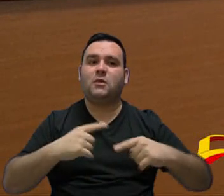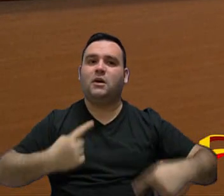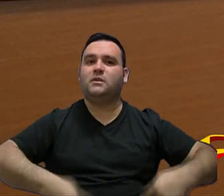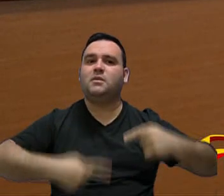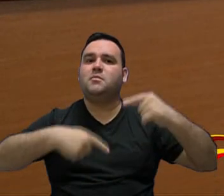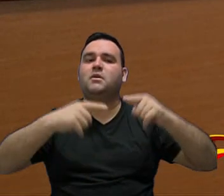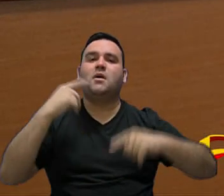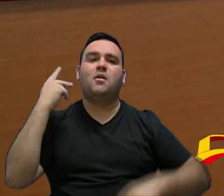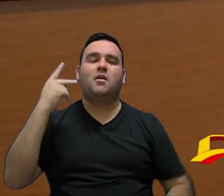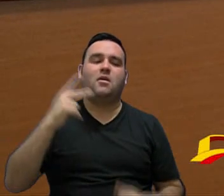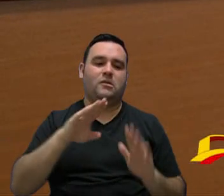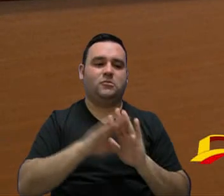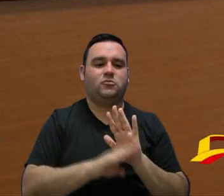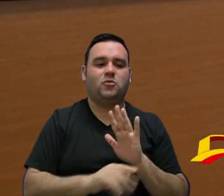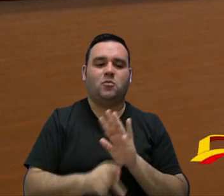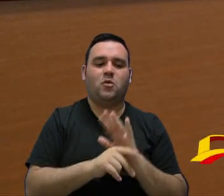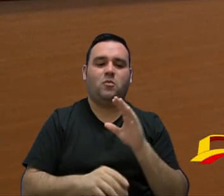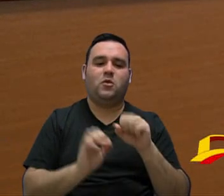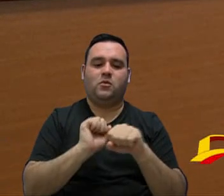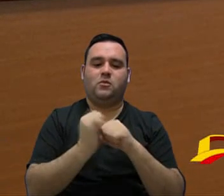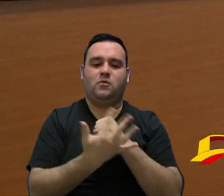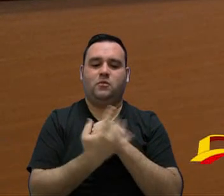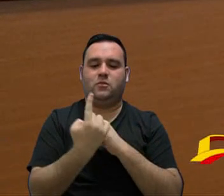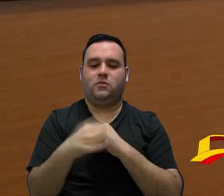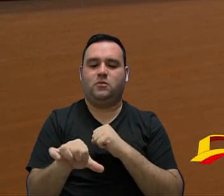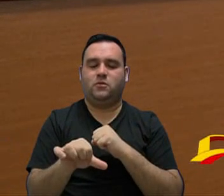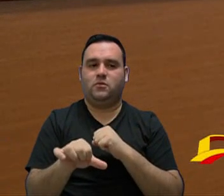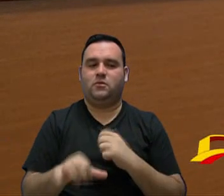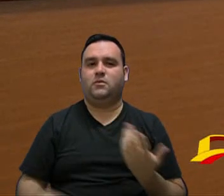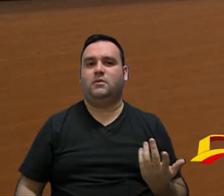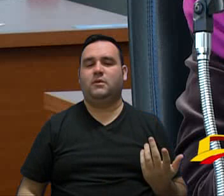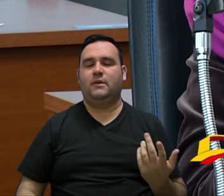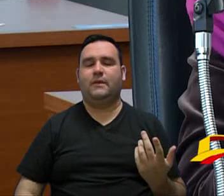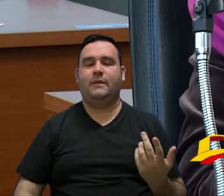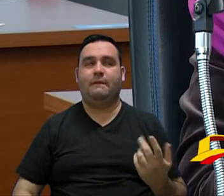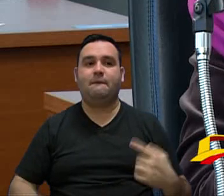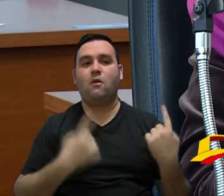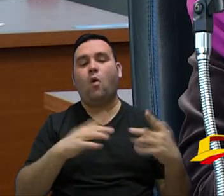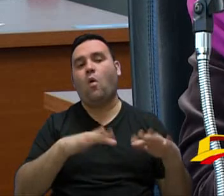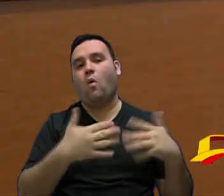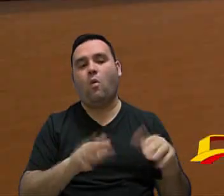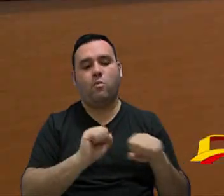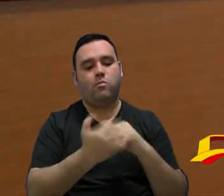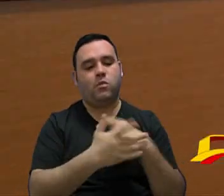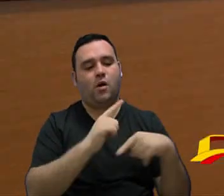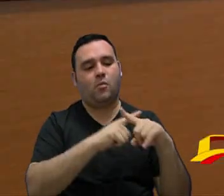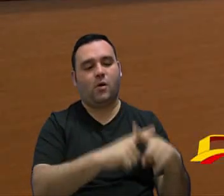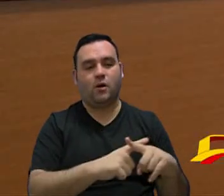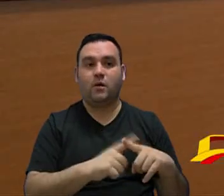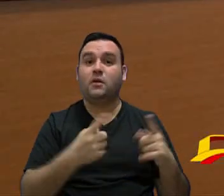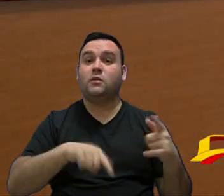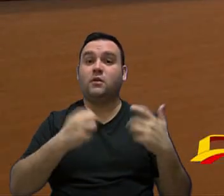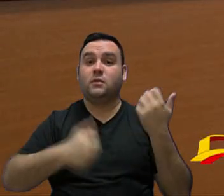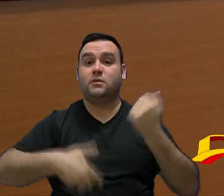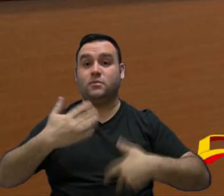para debatermos políticas sobre o convite que o enfrentamento ao presidente que nós ficássemos na prestação de contas as